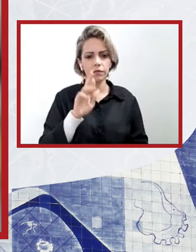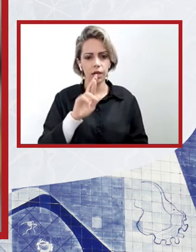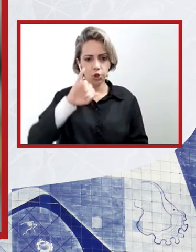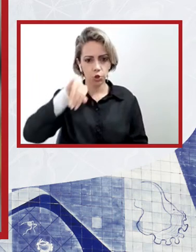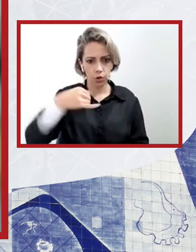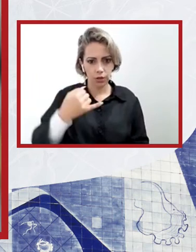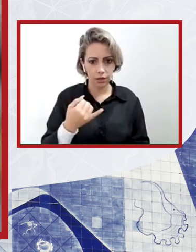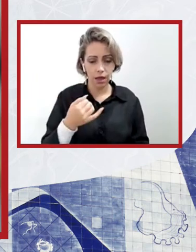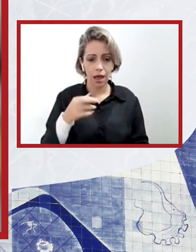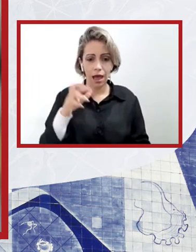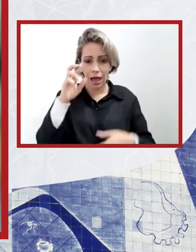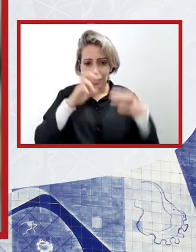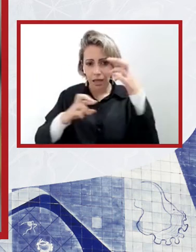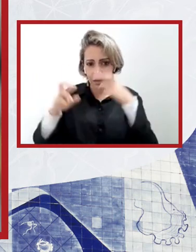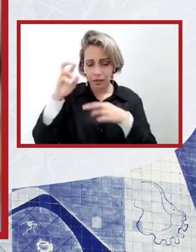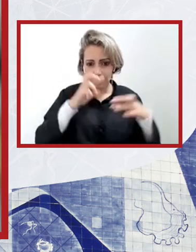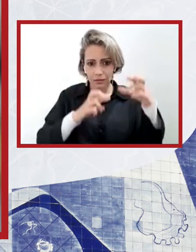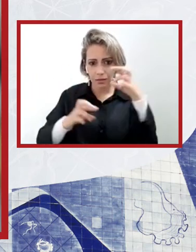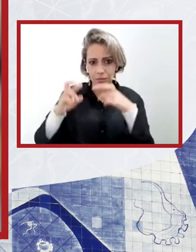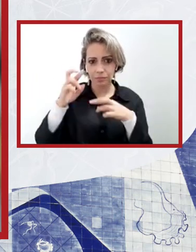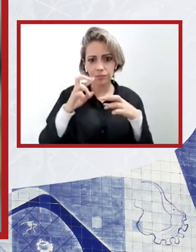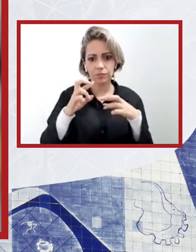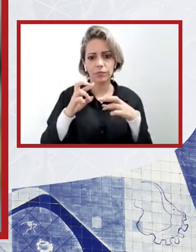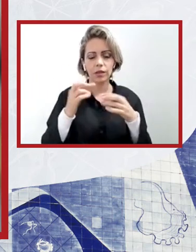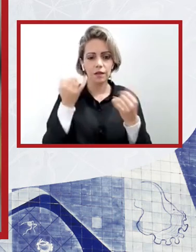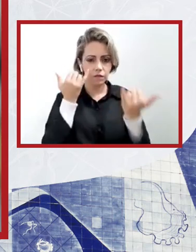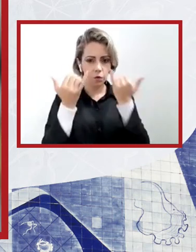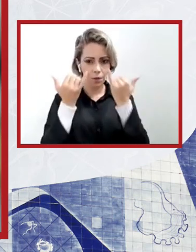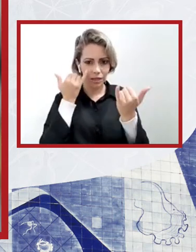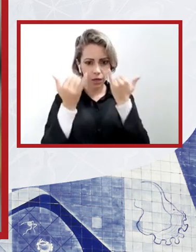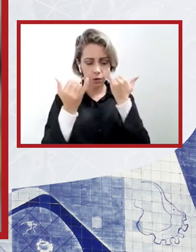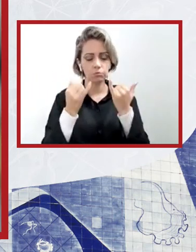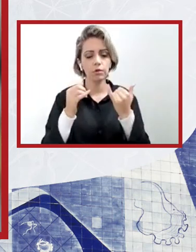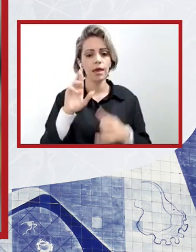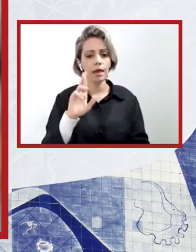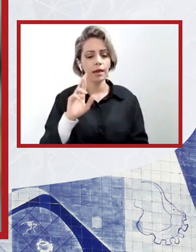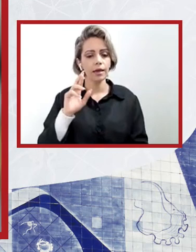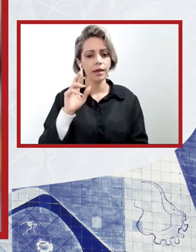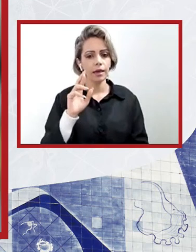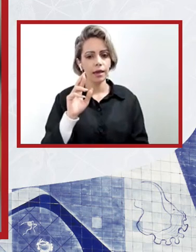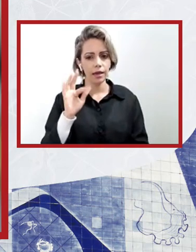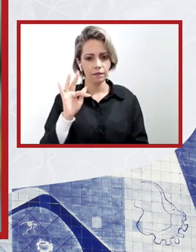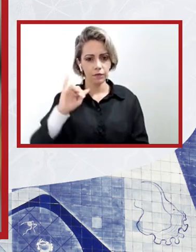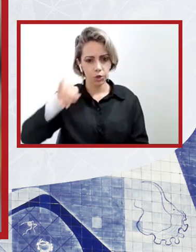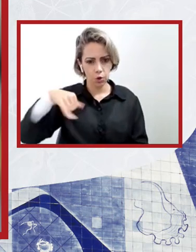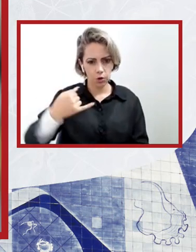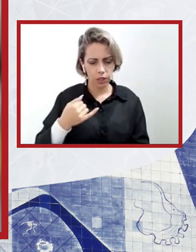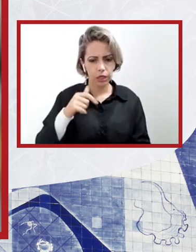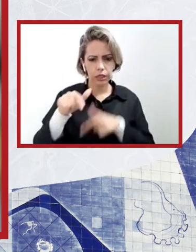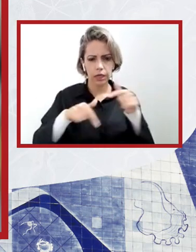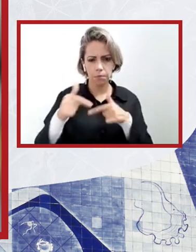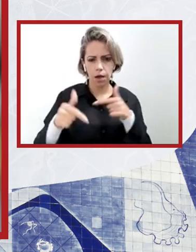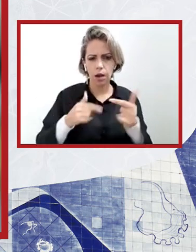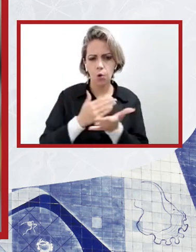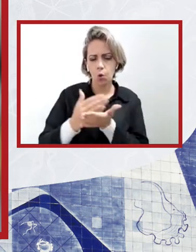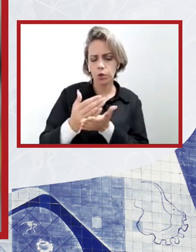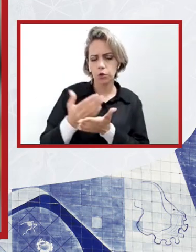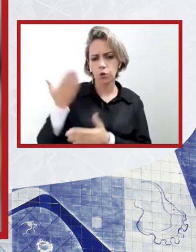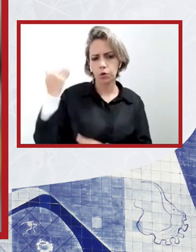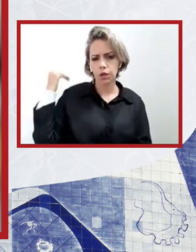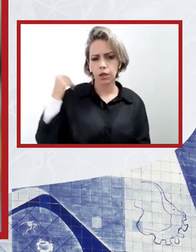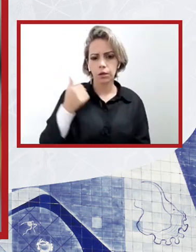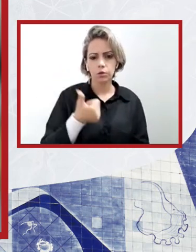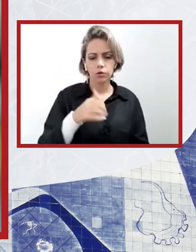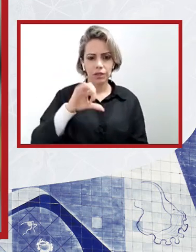Analista de Tecnologia da Informação no Instituto Tércio Pacitti, também da UFRJ, onde trabalha desde 1975. É especialista